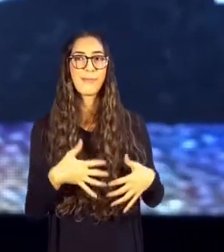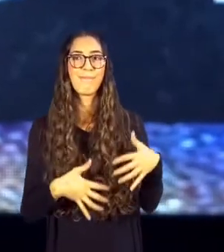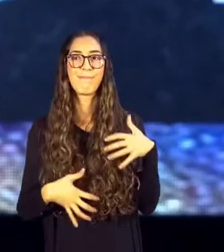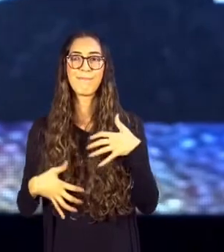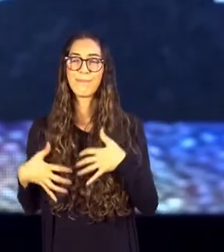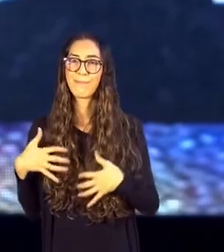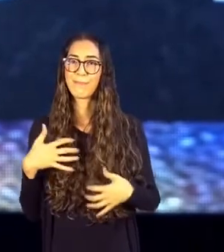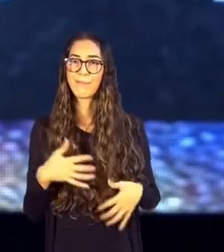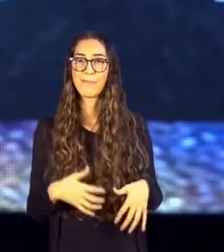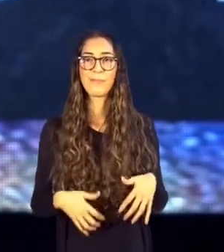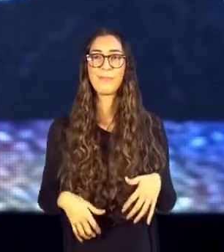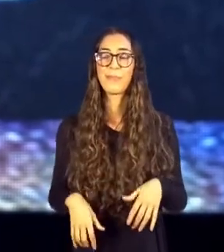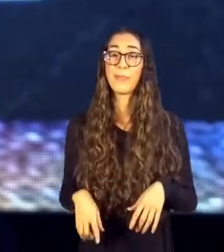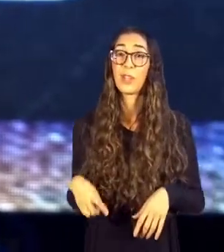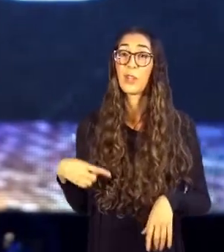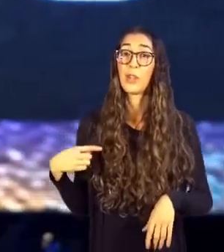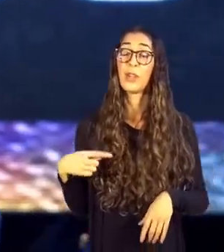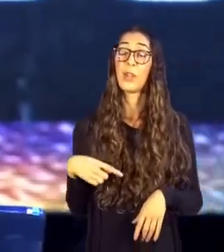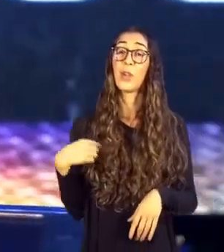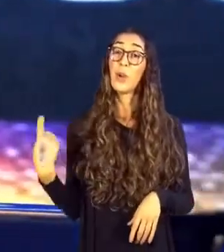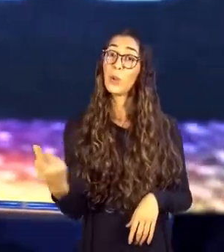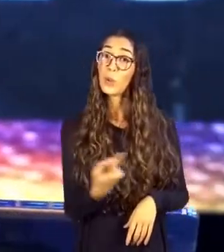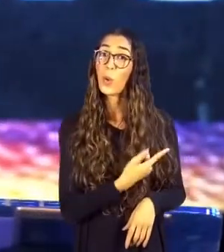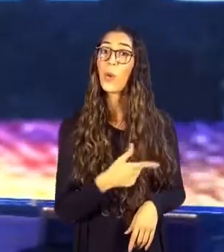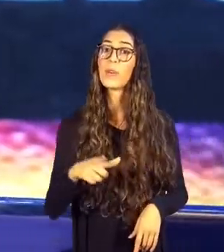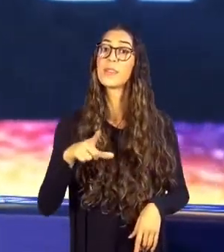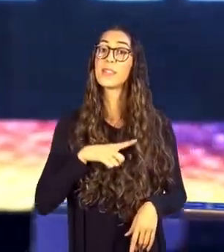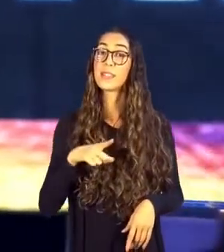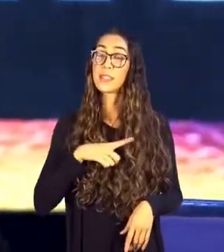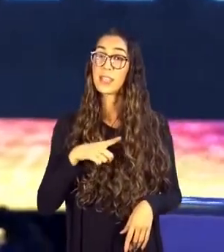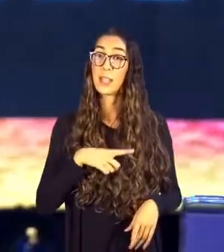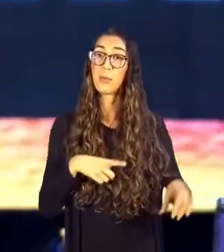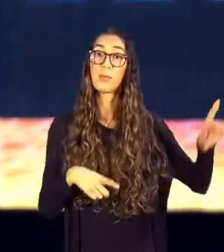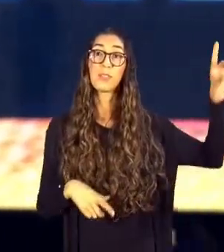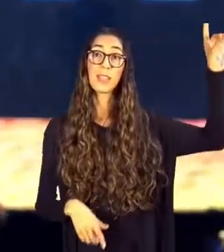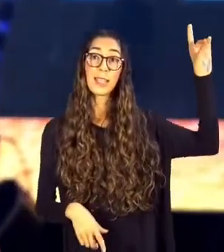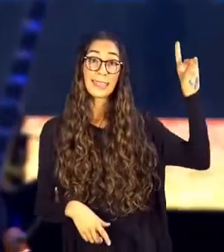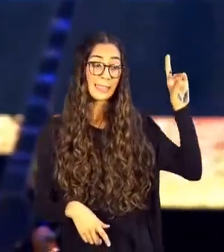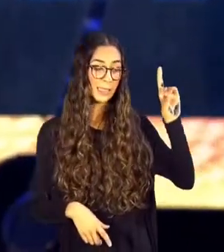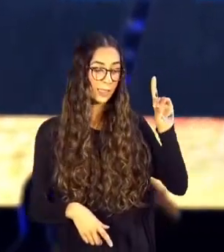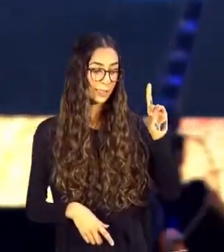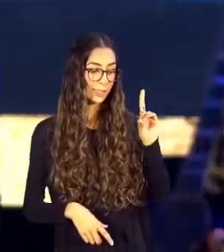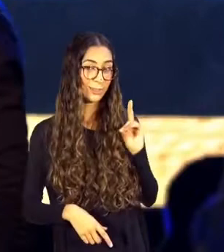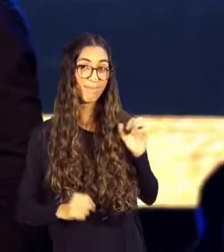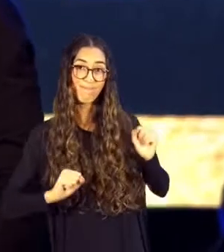poderosas em Deus para, não é para, é para destruir as fortalezas.